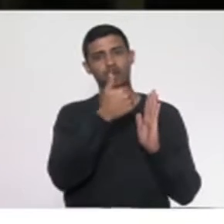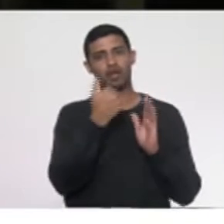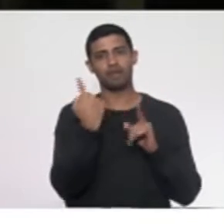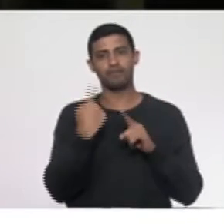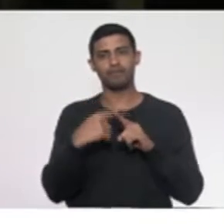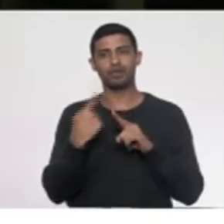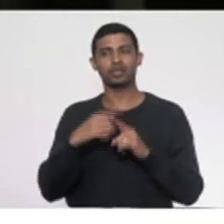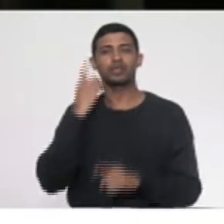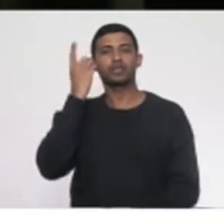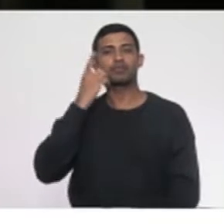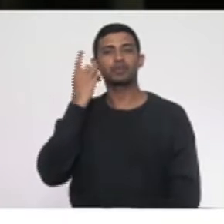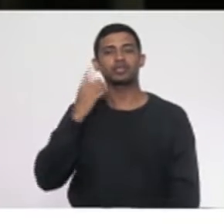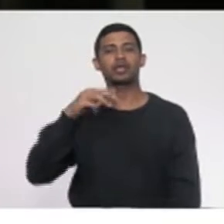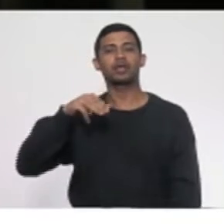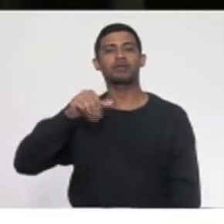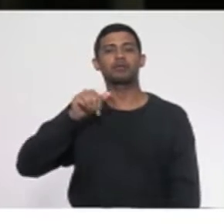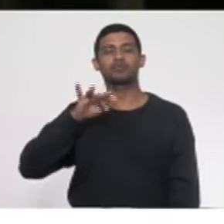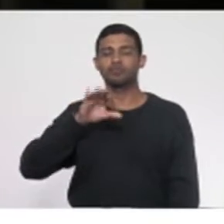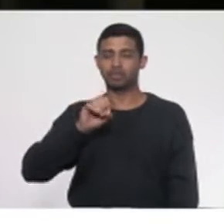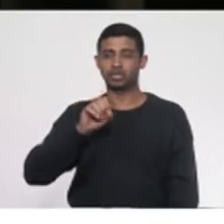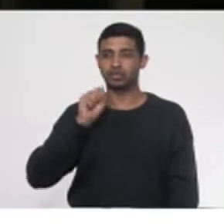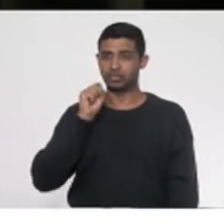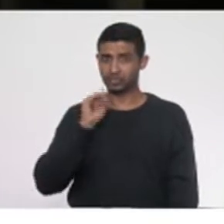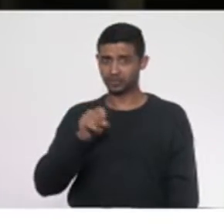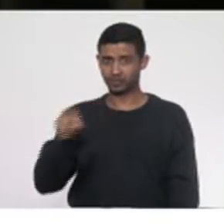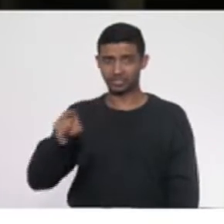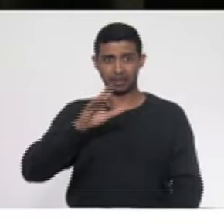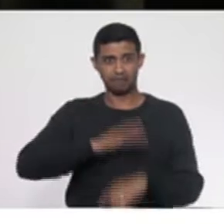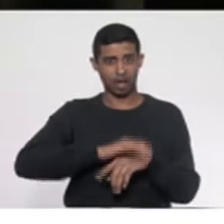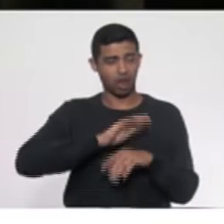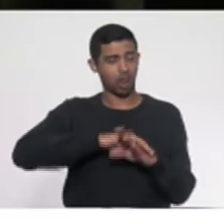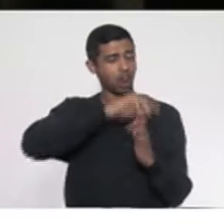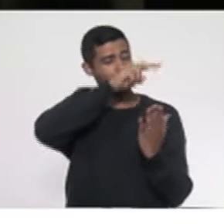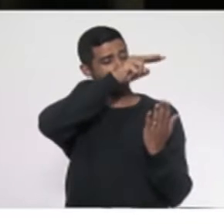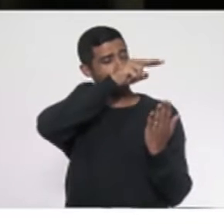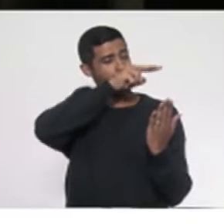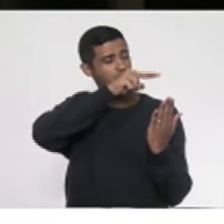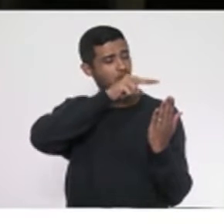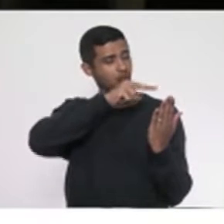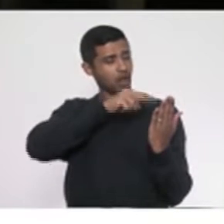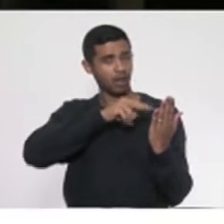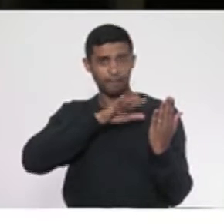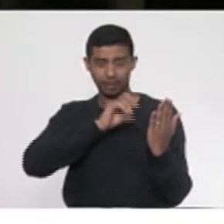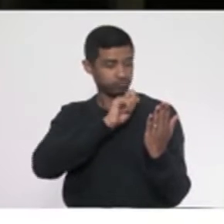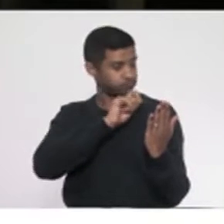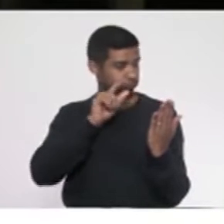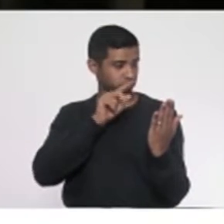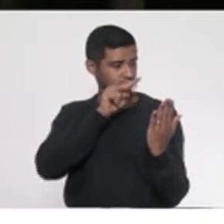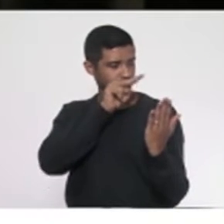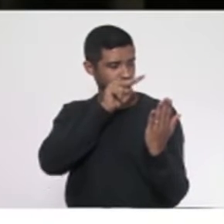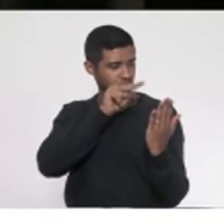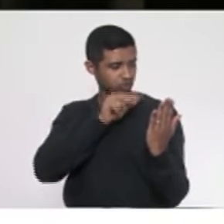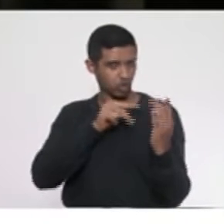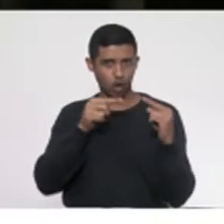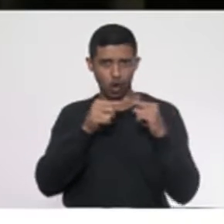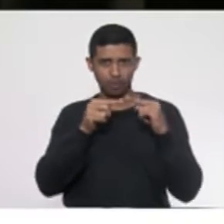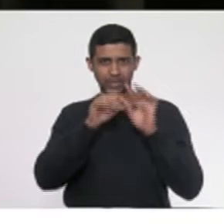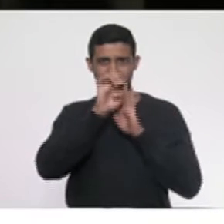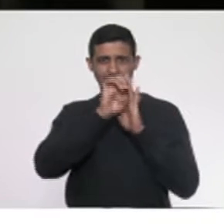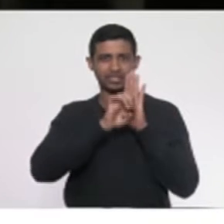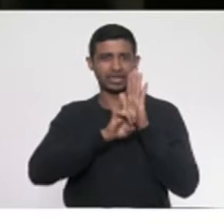deputado Márcio Pacheco, se o senhor fizer uma leitura atenta às